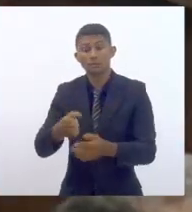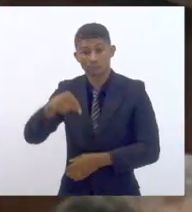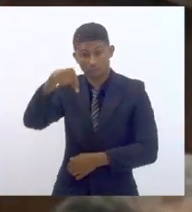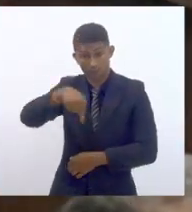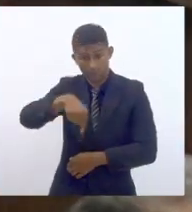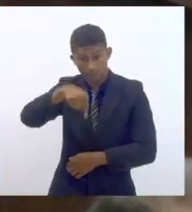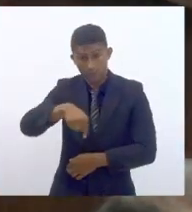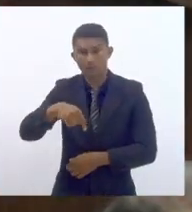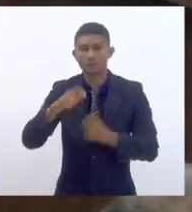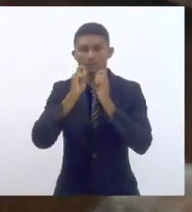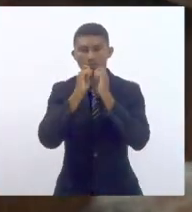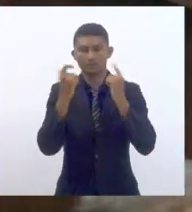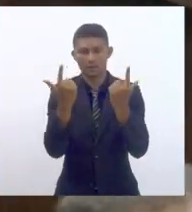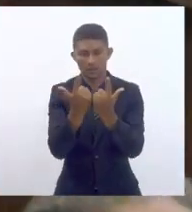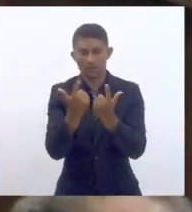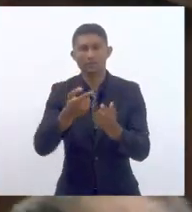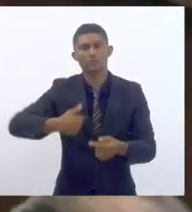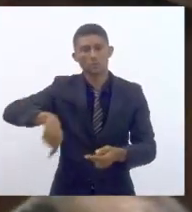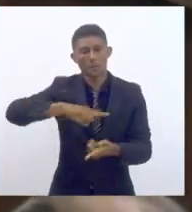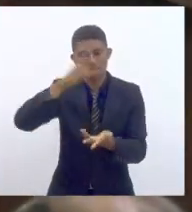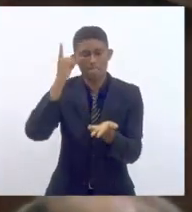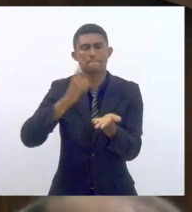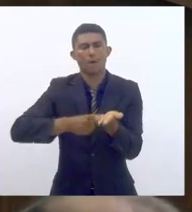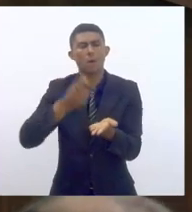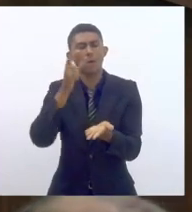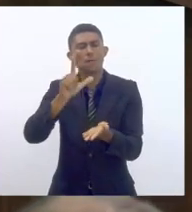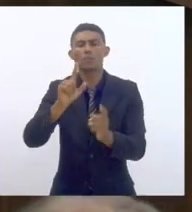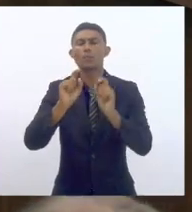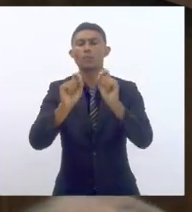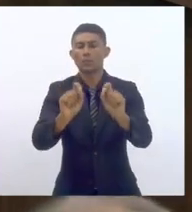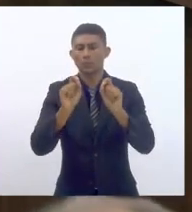um acordo foi o seguinte: